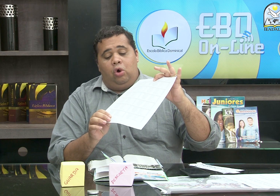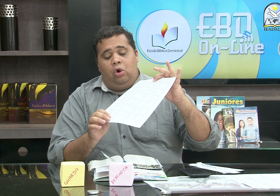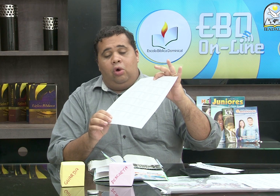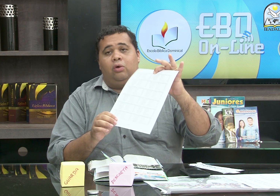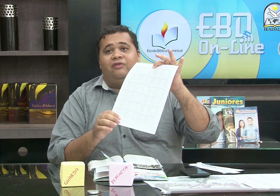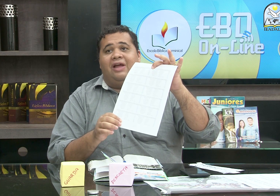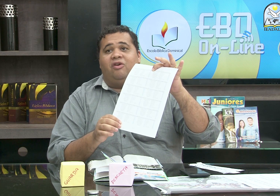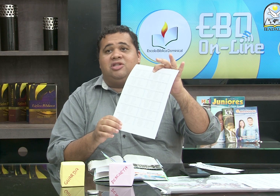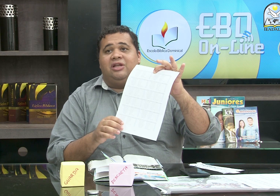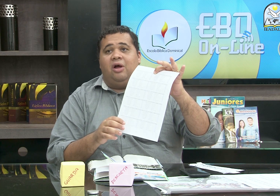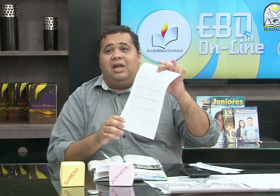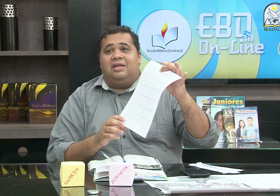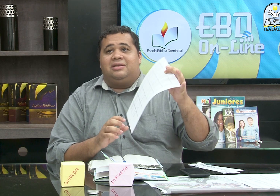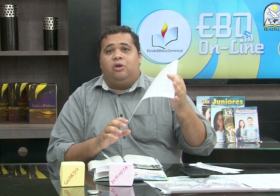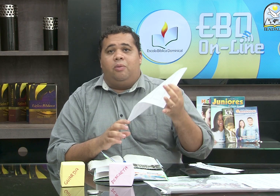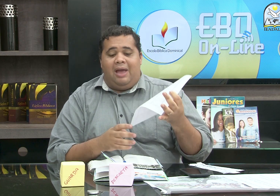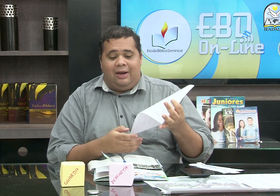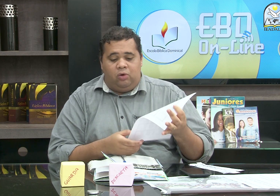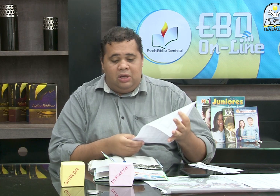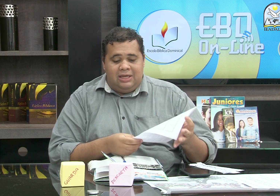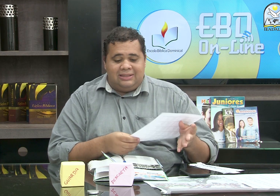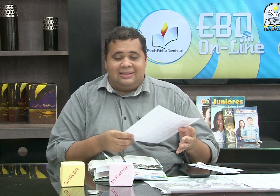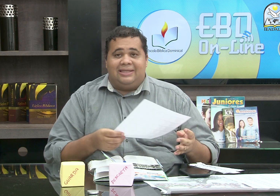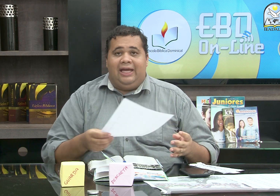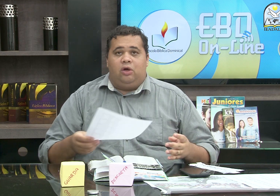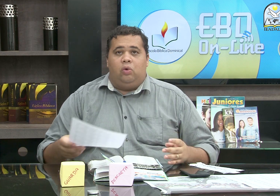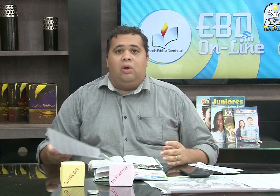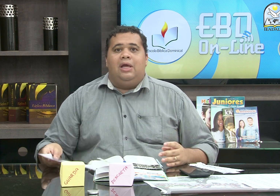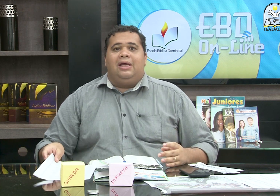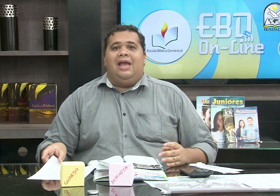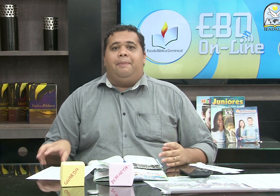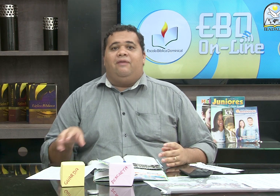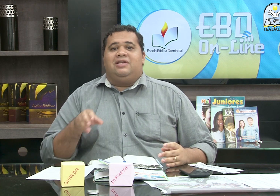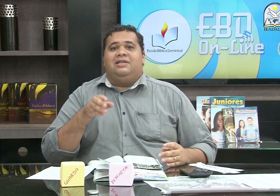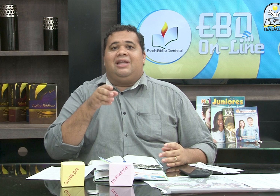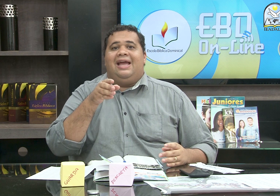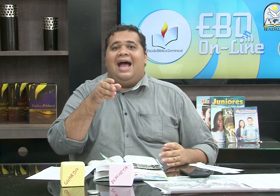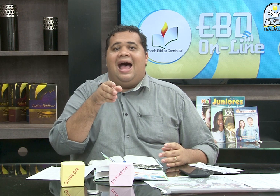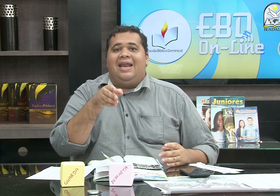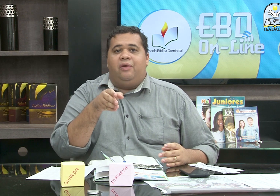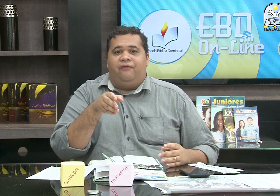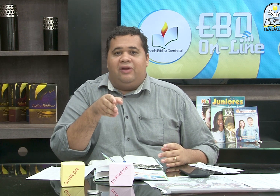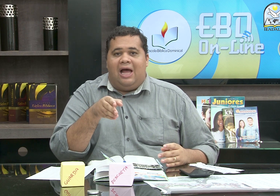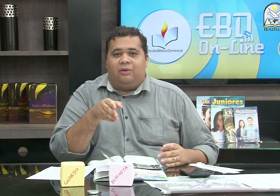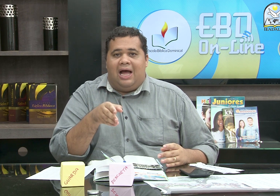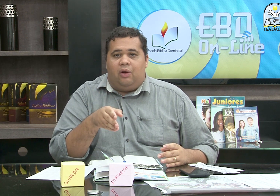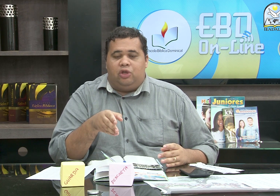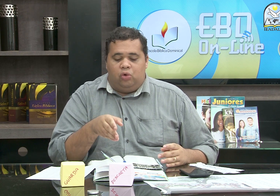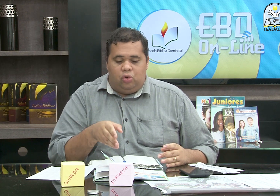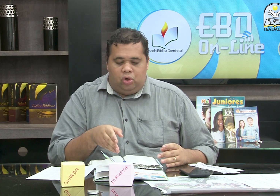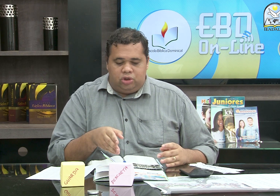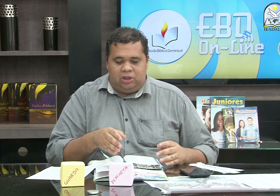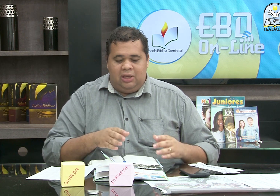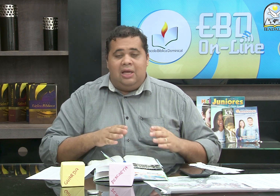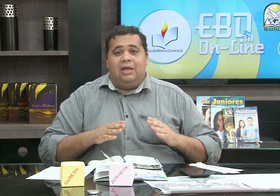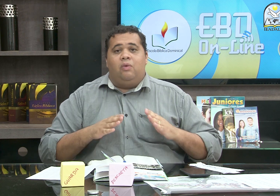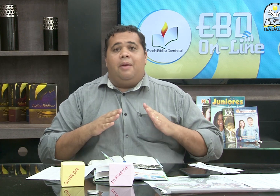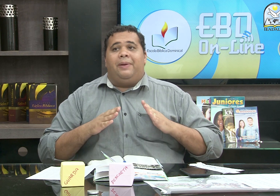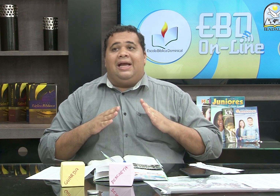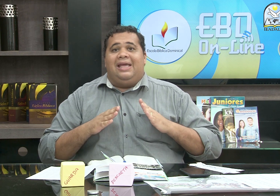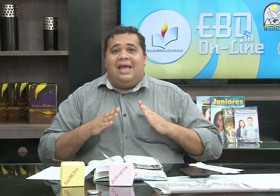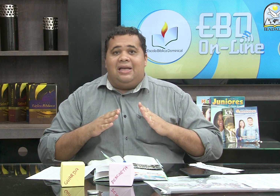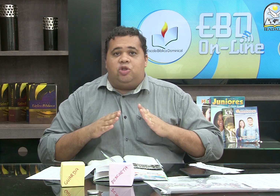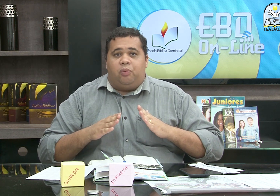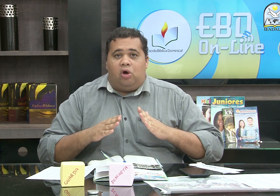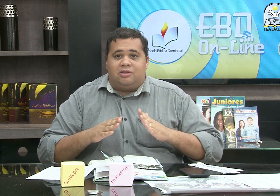o devocional da lição número C que é para vocês entregarem no final da aula de hoje não